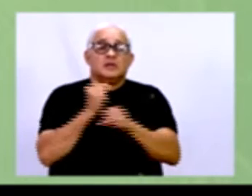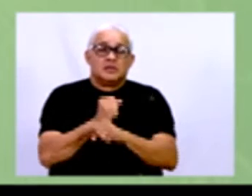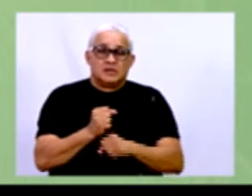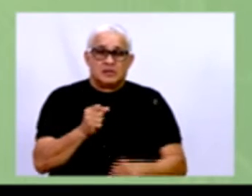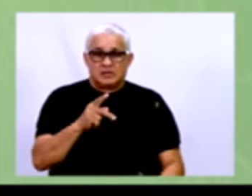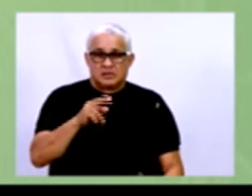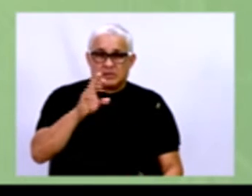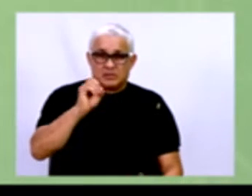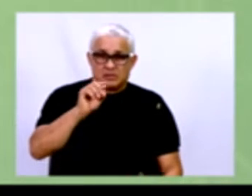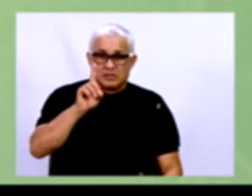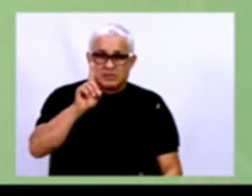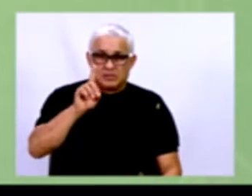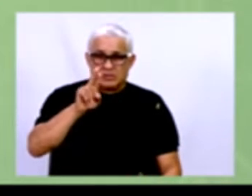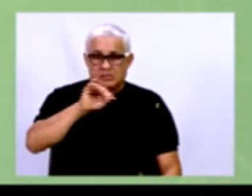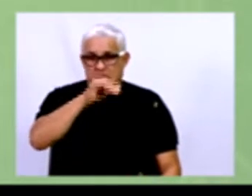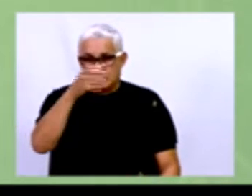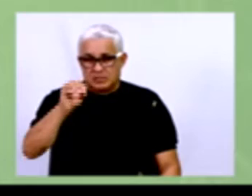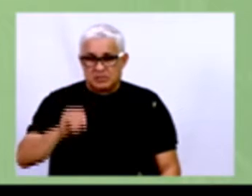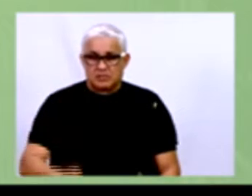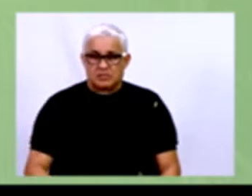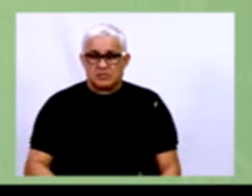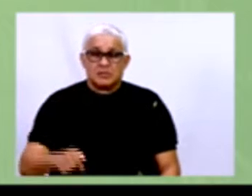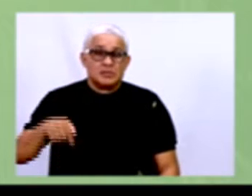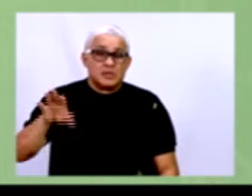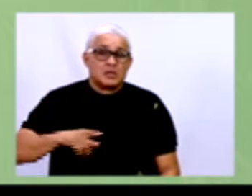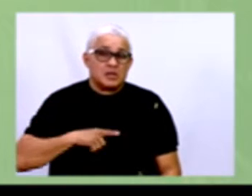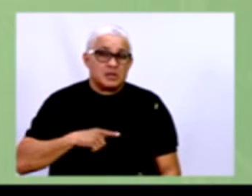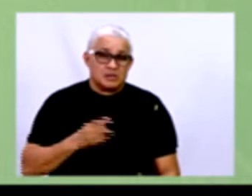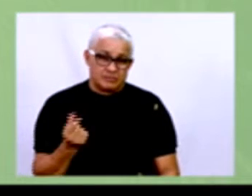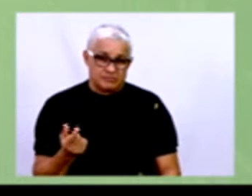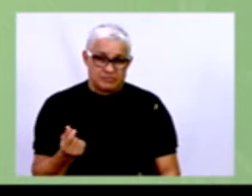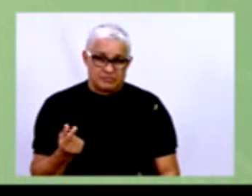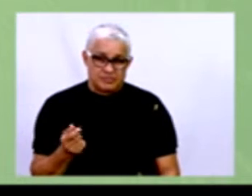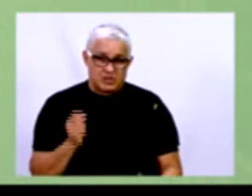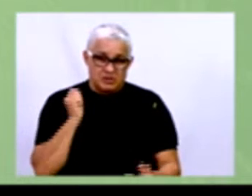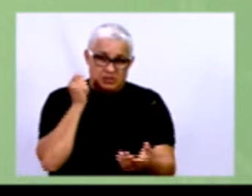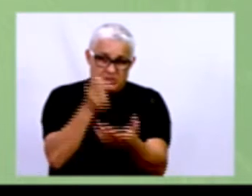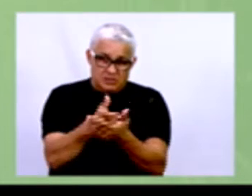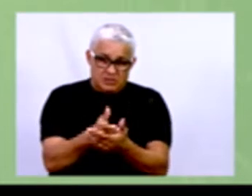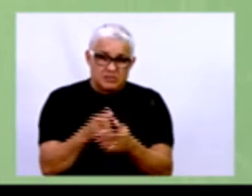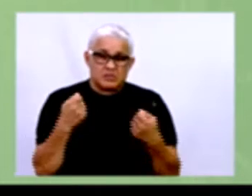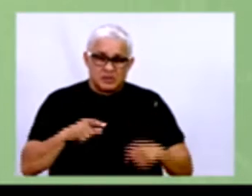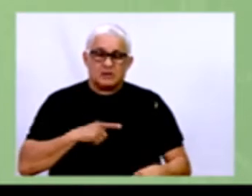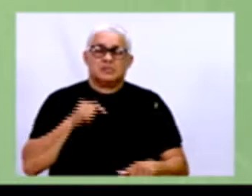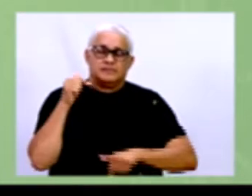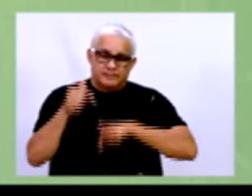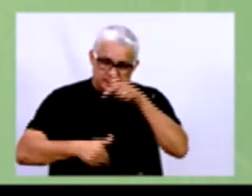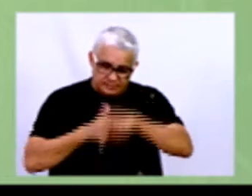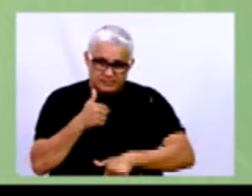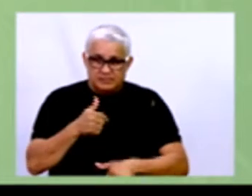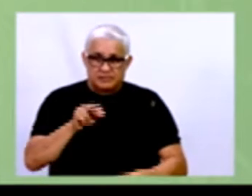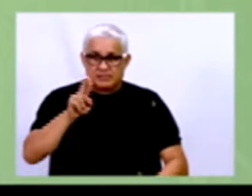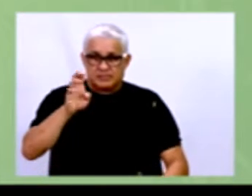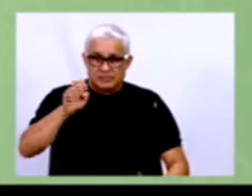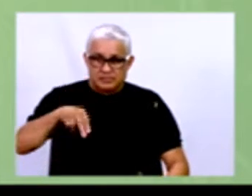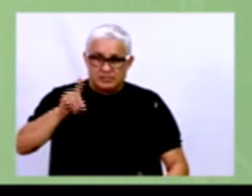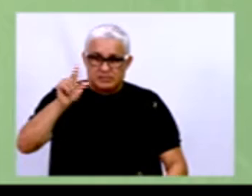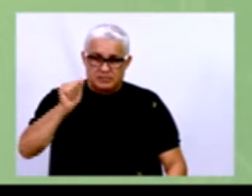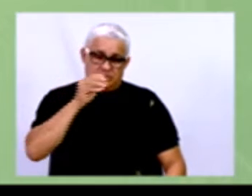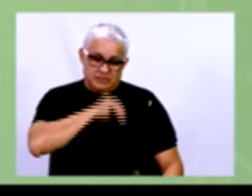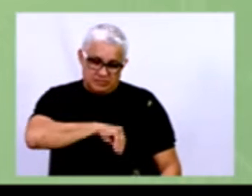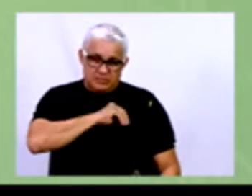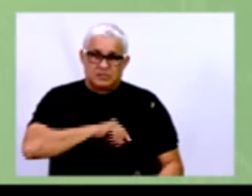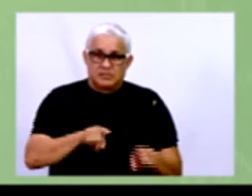produção vai para quem? Então, obviamente, para quem tem renda para comprar. Então, é preciso ter emprego e renda para que a população possa